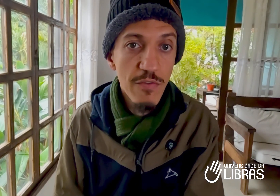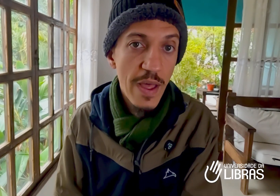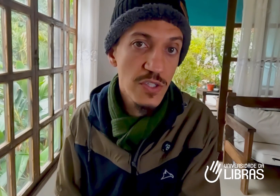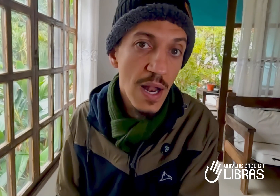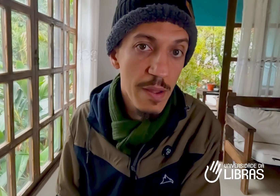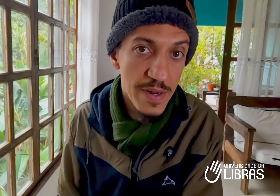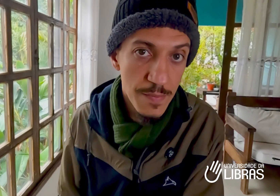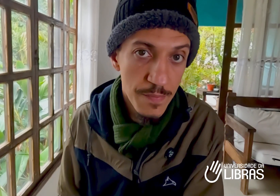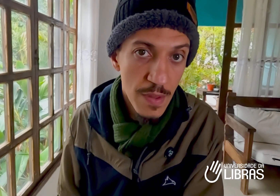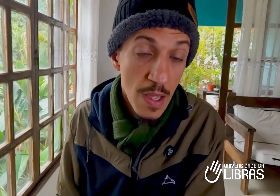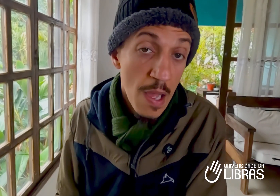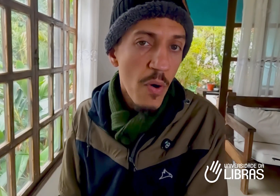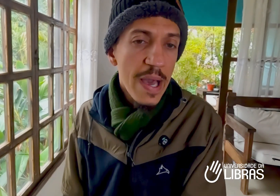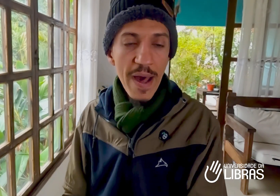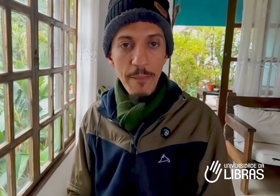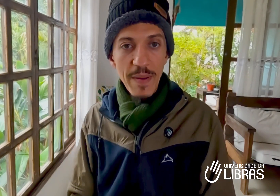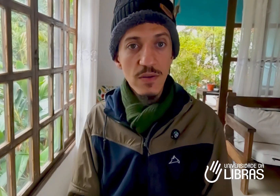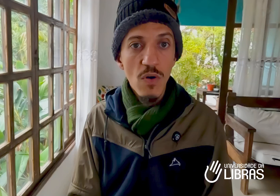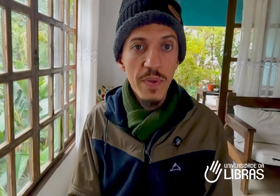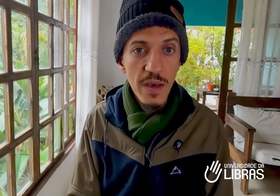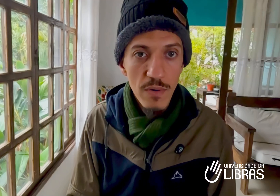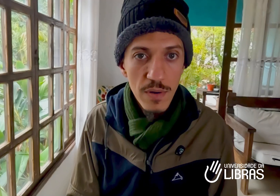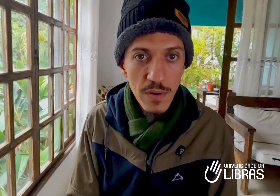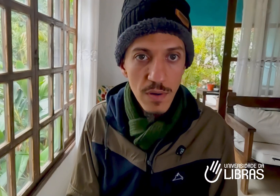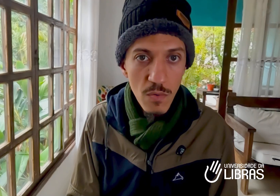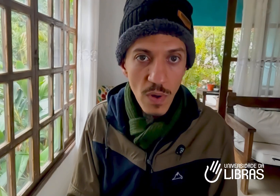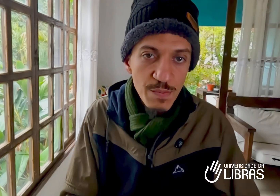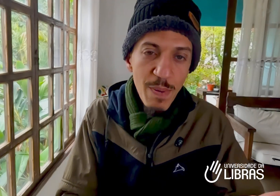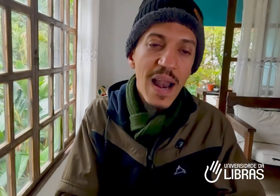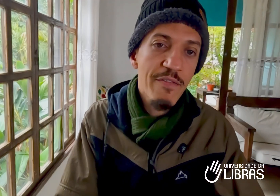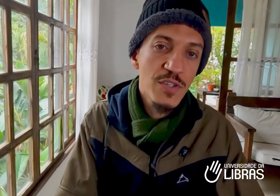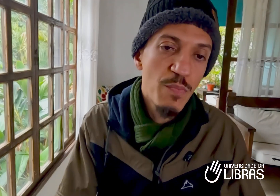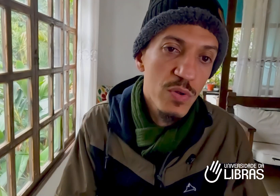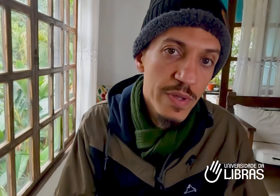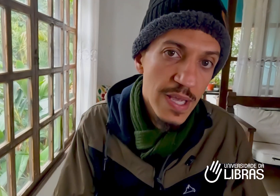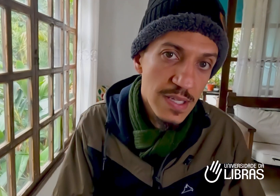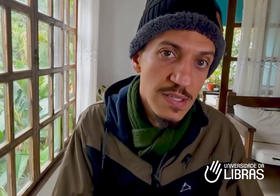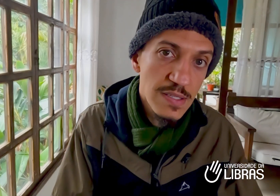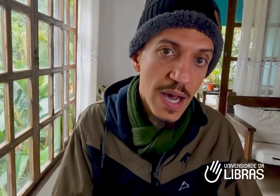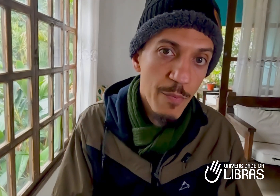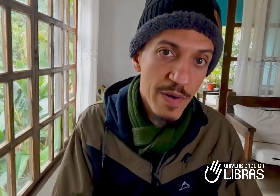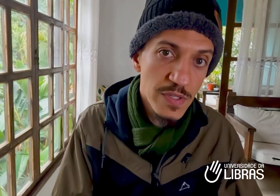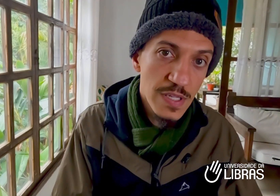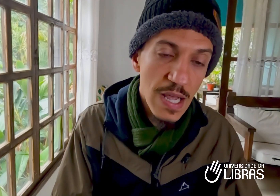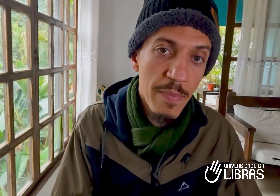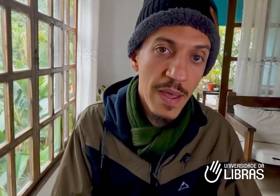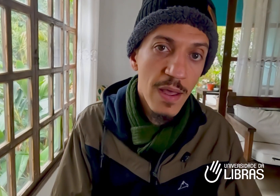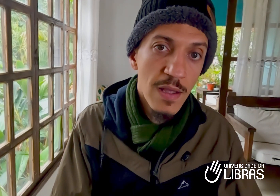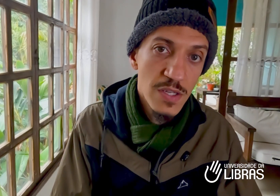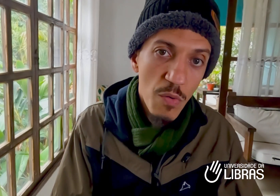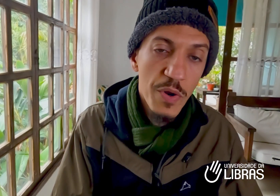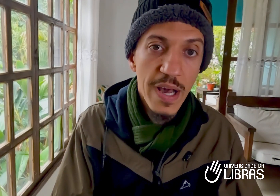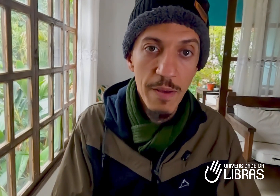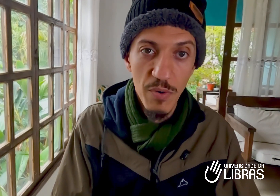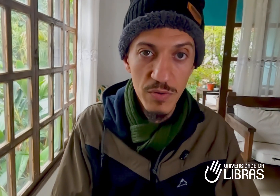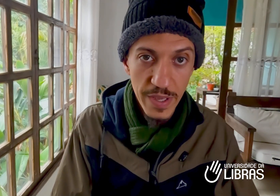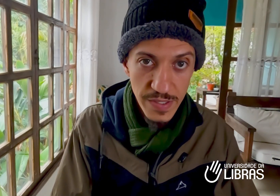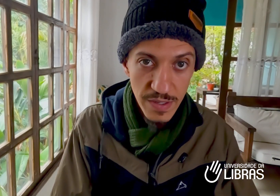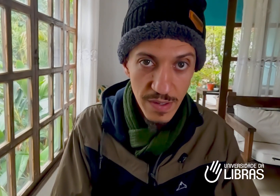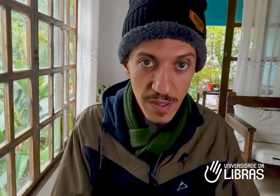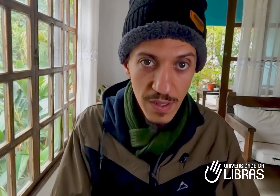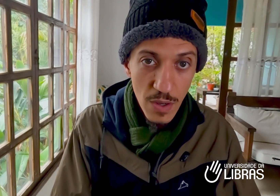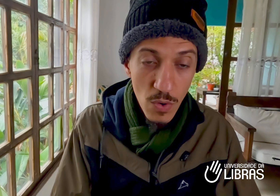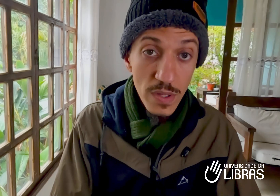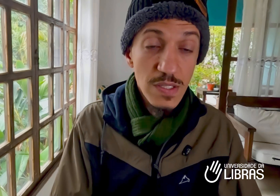ficar fluente na Libras. Porque pare e pensa comigo. Quantas palavras do português é necessário para você saber se comunicar em